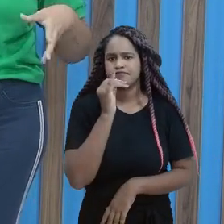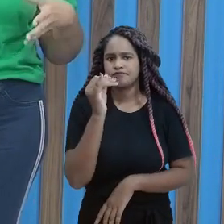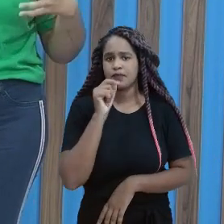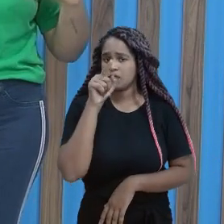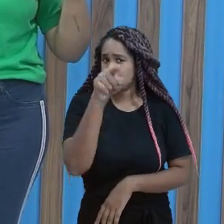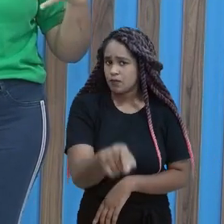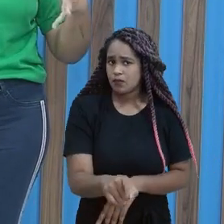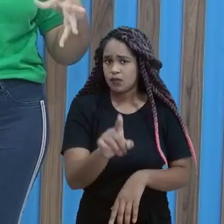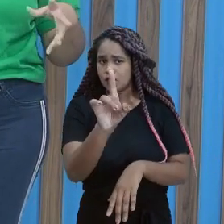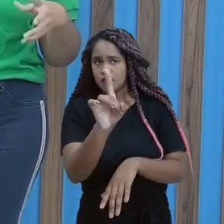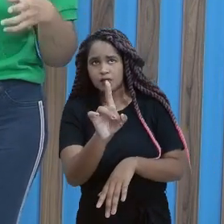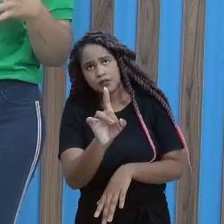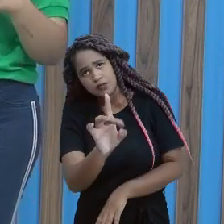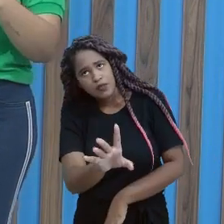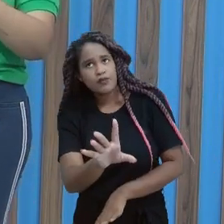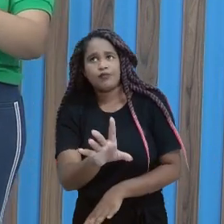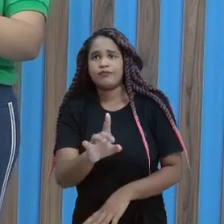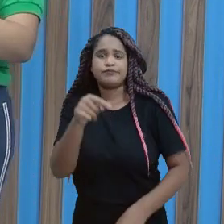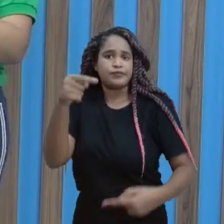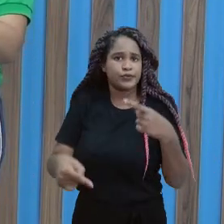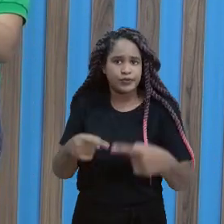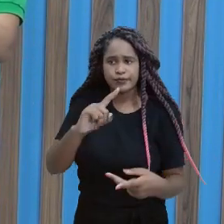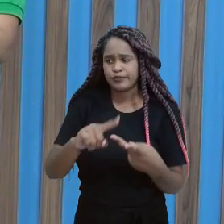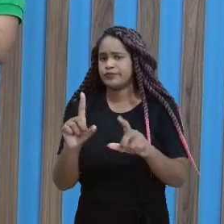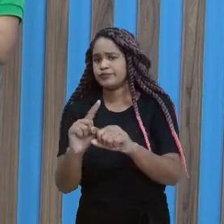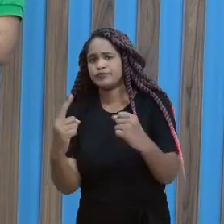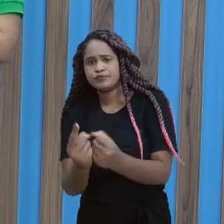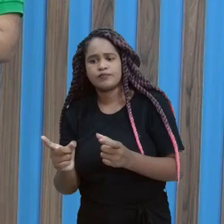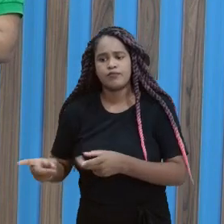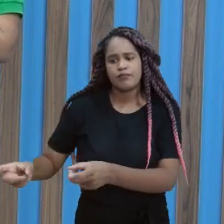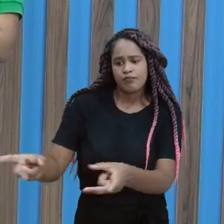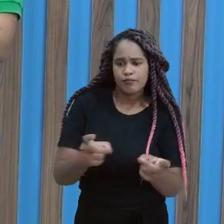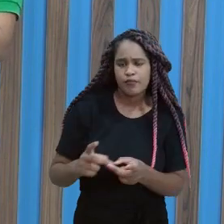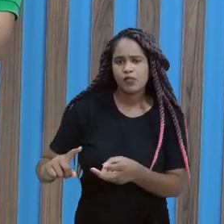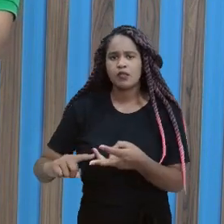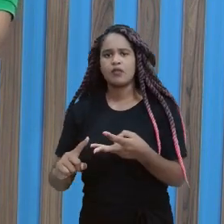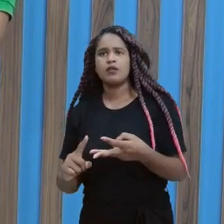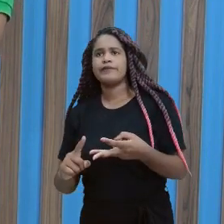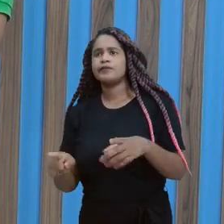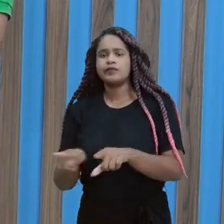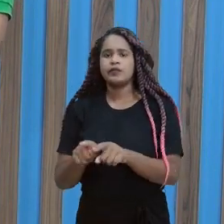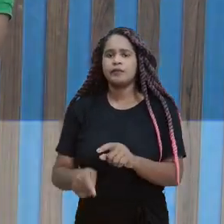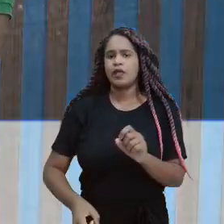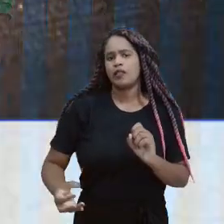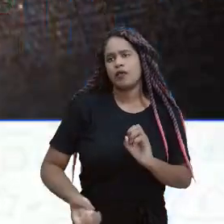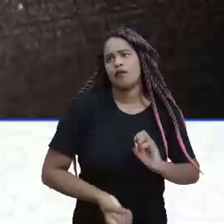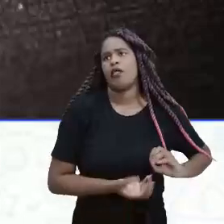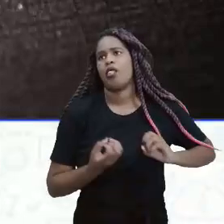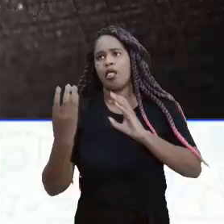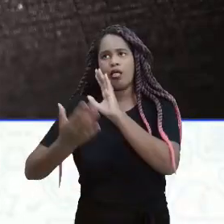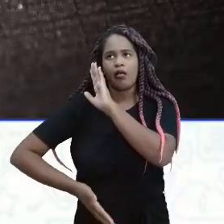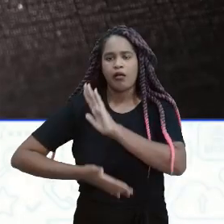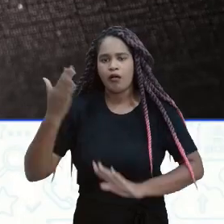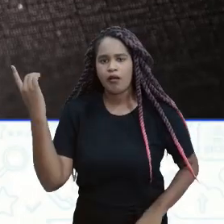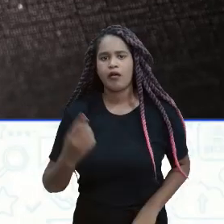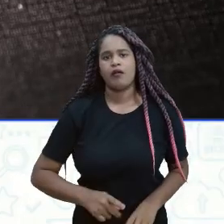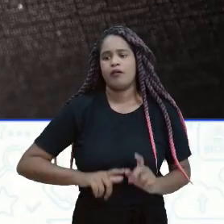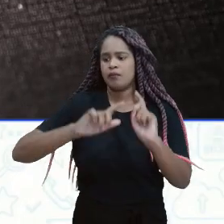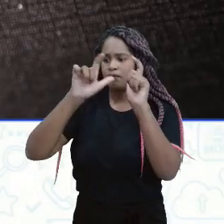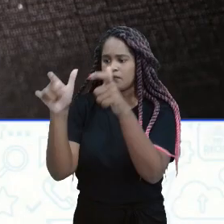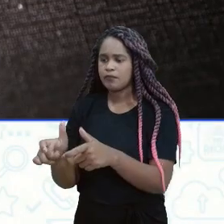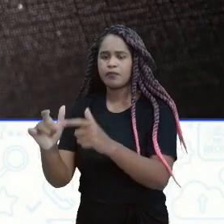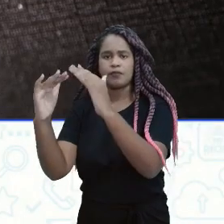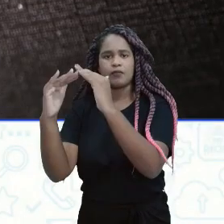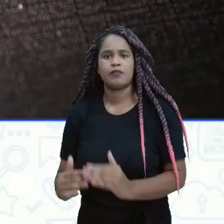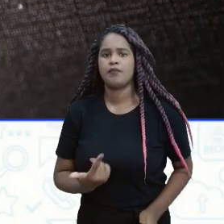dos acordos políticos, dos acordos sociais, socioeconômicos, da possibilidade de fazer viagem, de fazer intercâmbio, de morar em outros